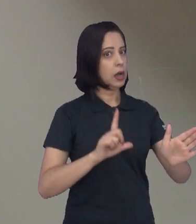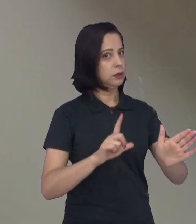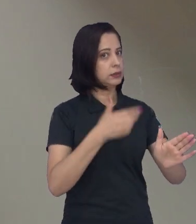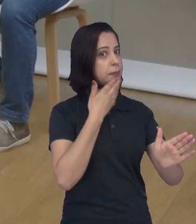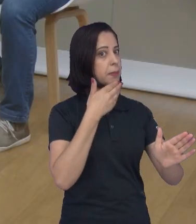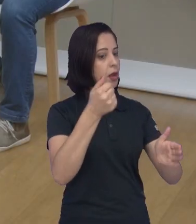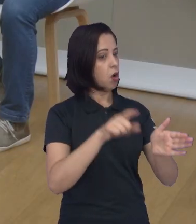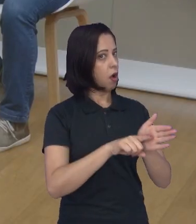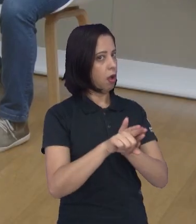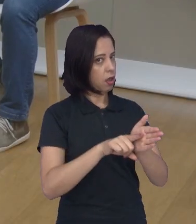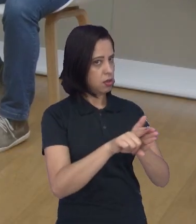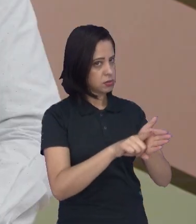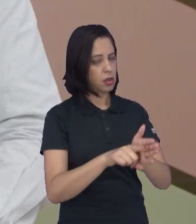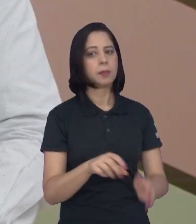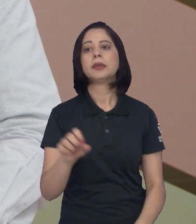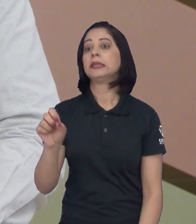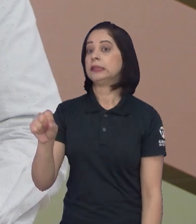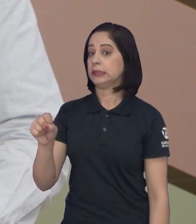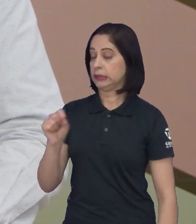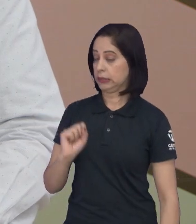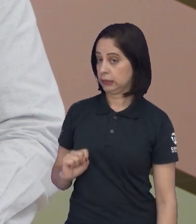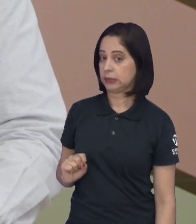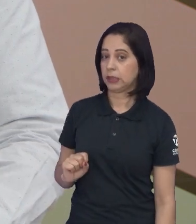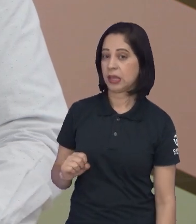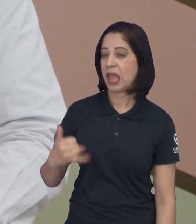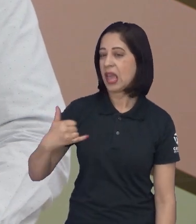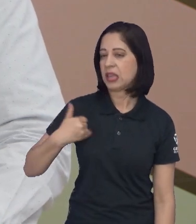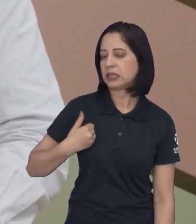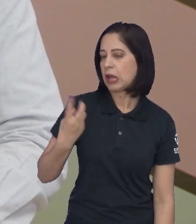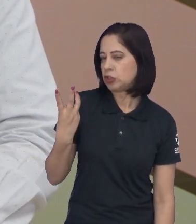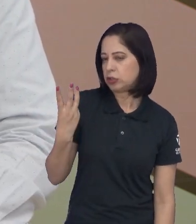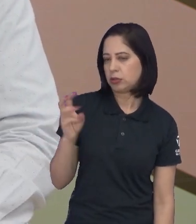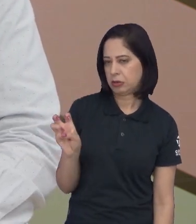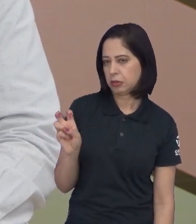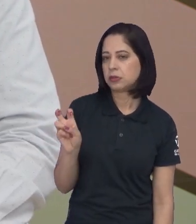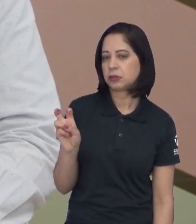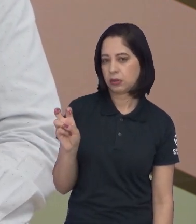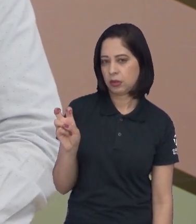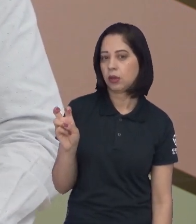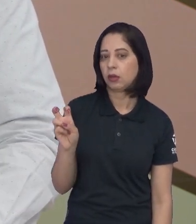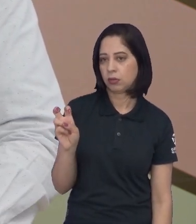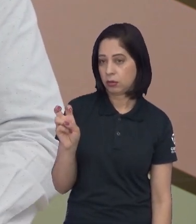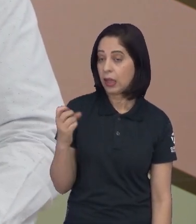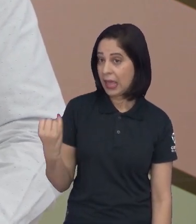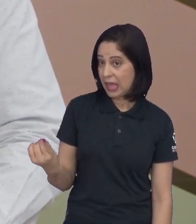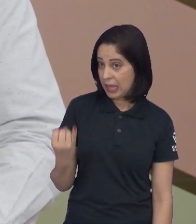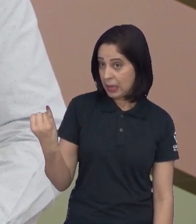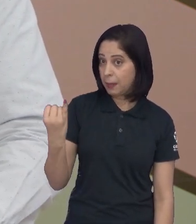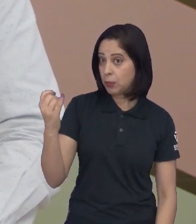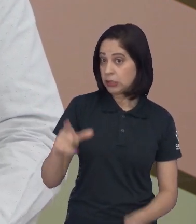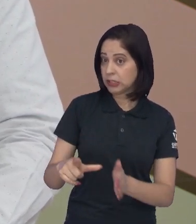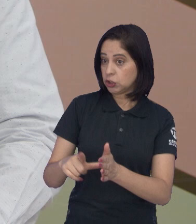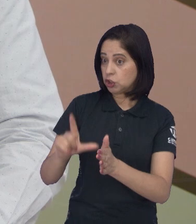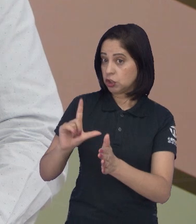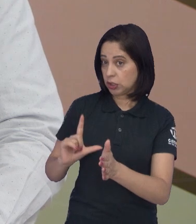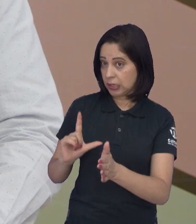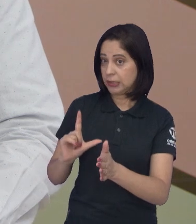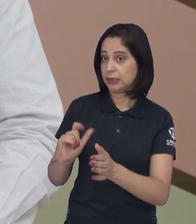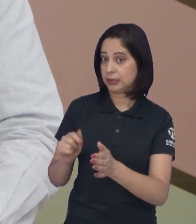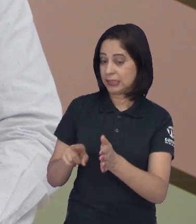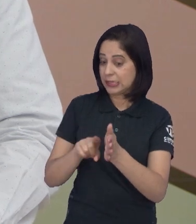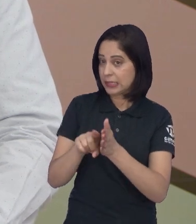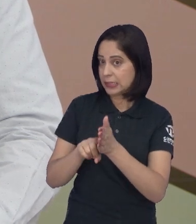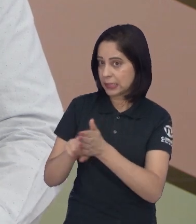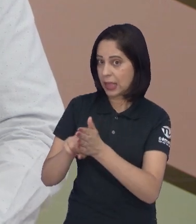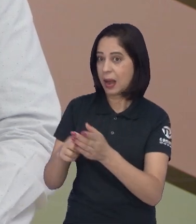tudo bem sim é muito interessante a partir dos 35 anos e já é importante você porque a partir dessa idade já